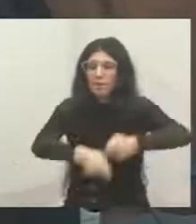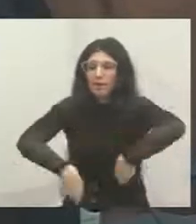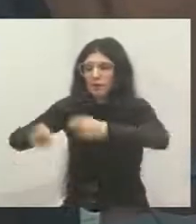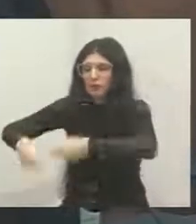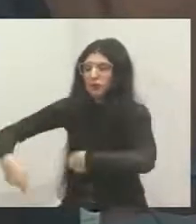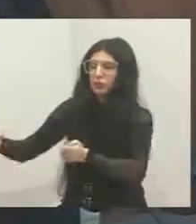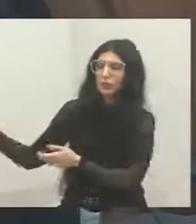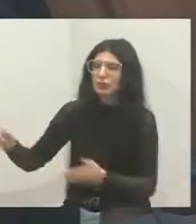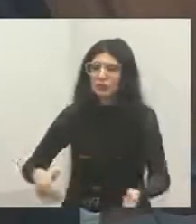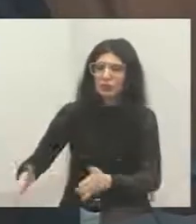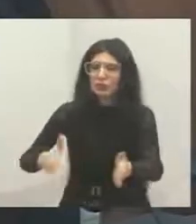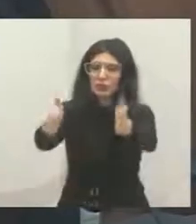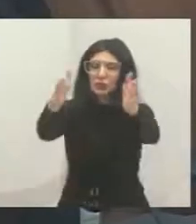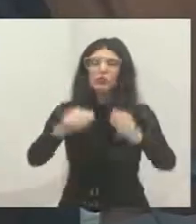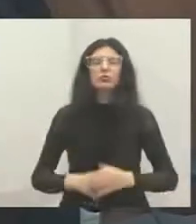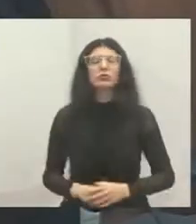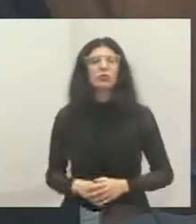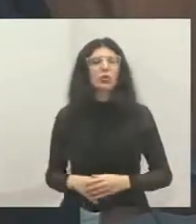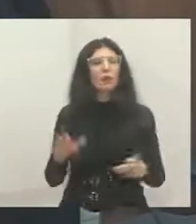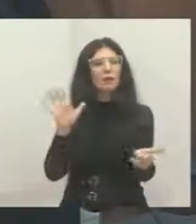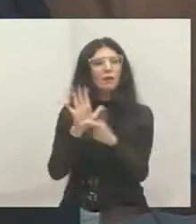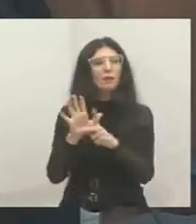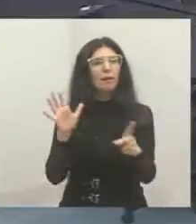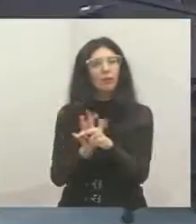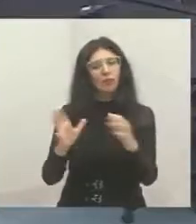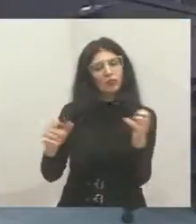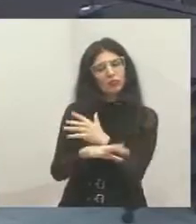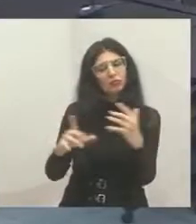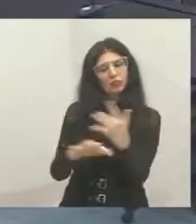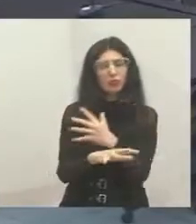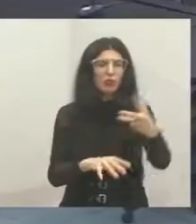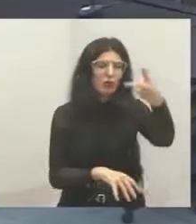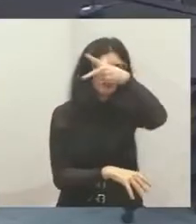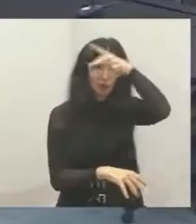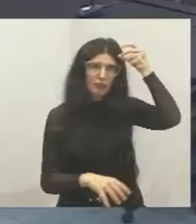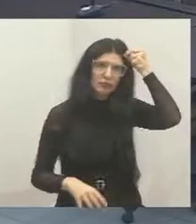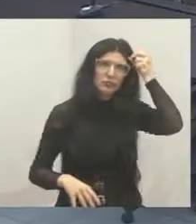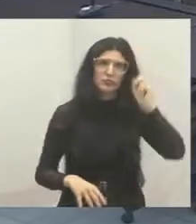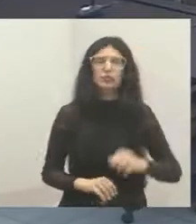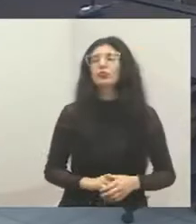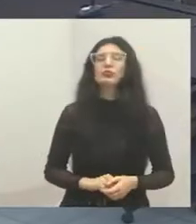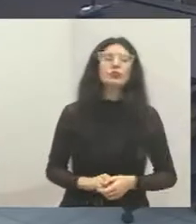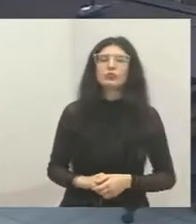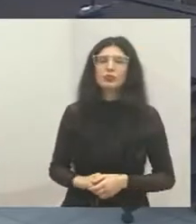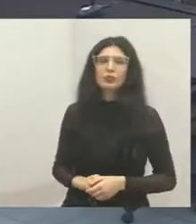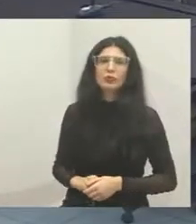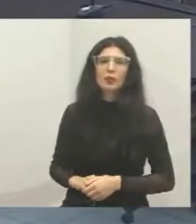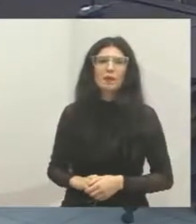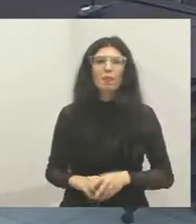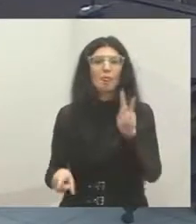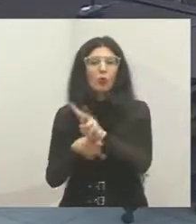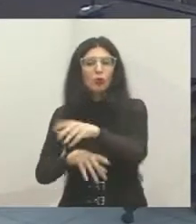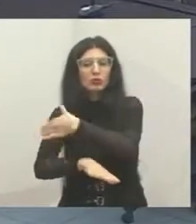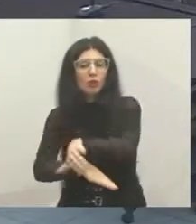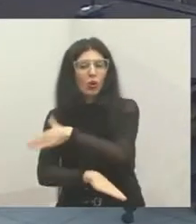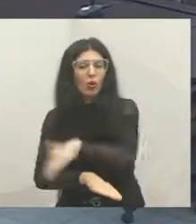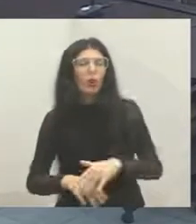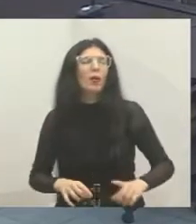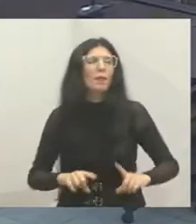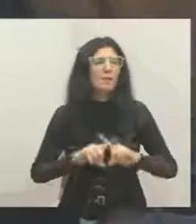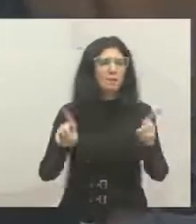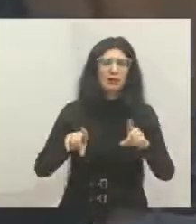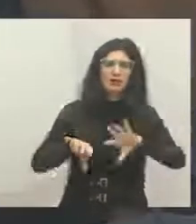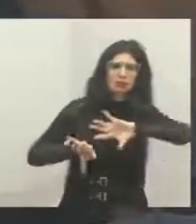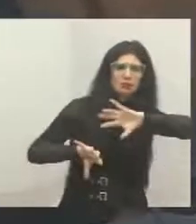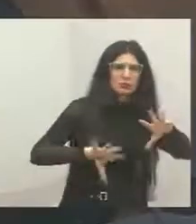o orçamento na Secretaria de Mobilidade. É que aqui é um resumo. Então, aqui é um resumo. Colocando separado dessa forma, dá um